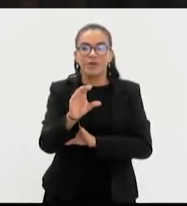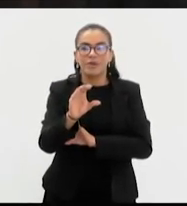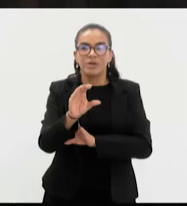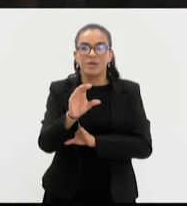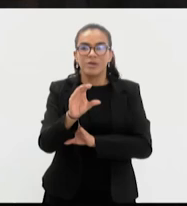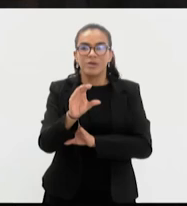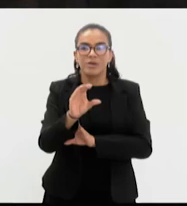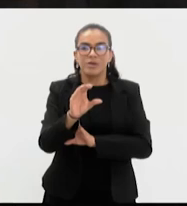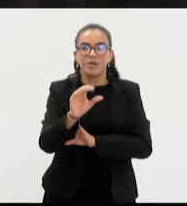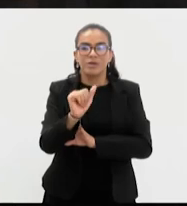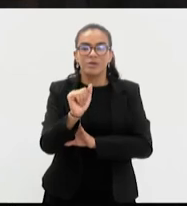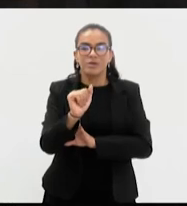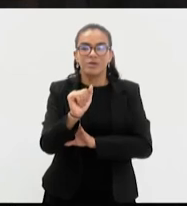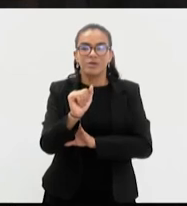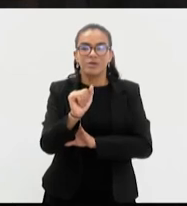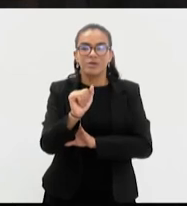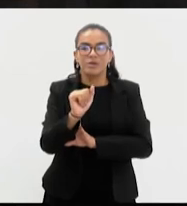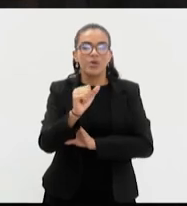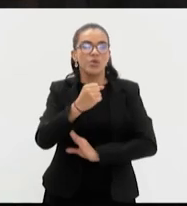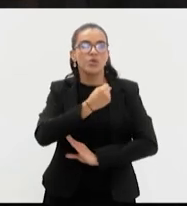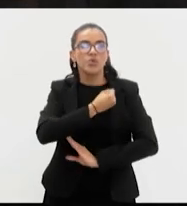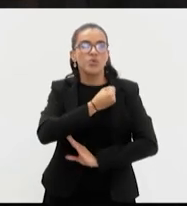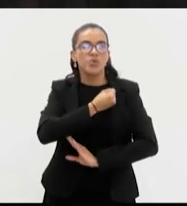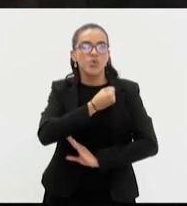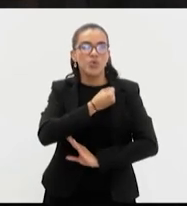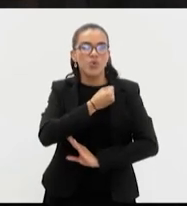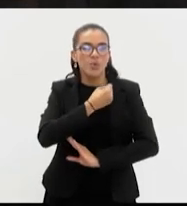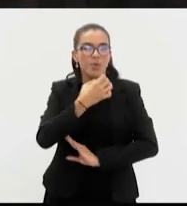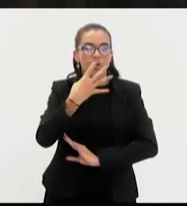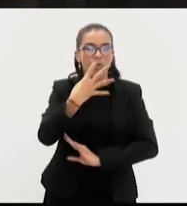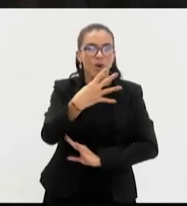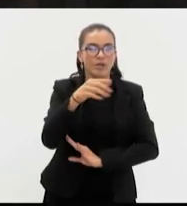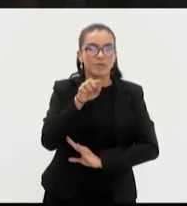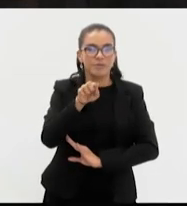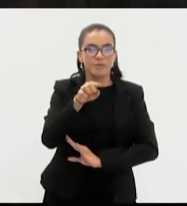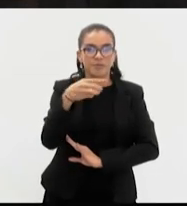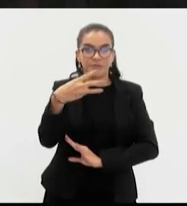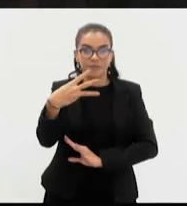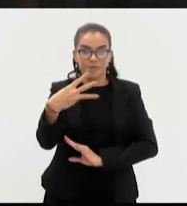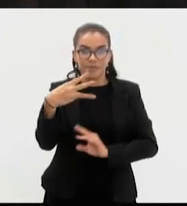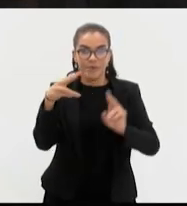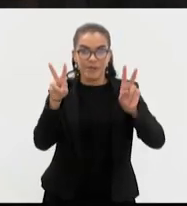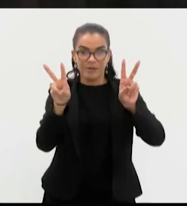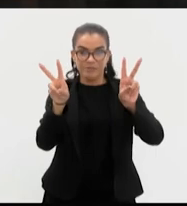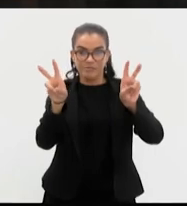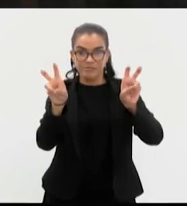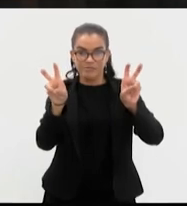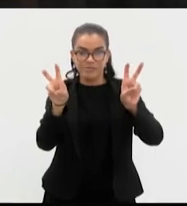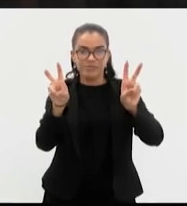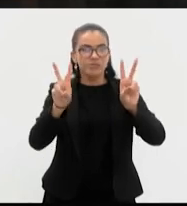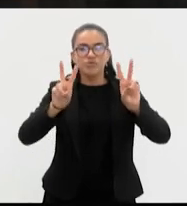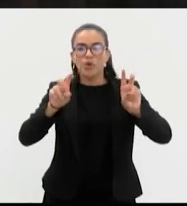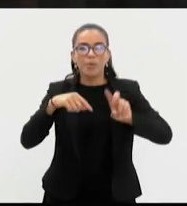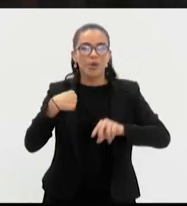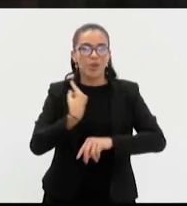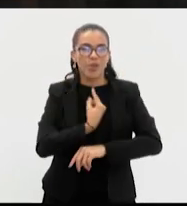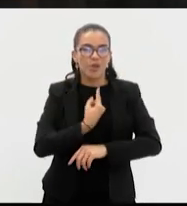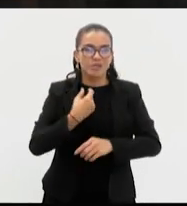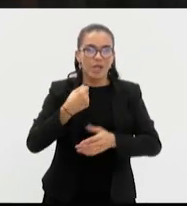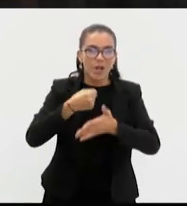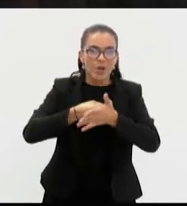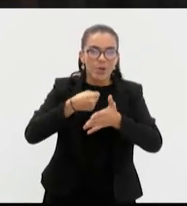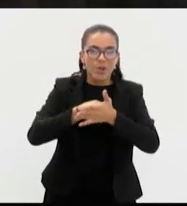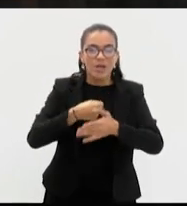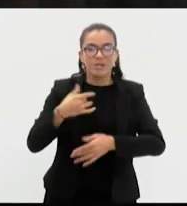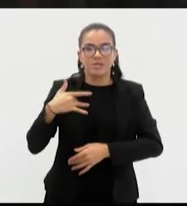assinalei no item 4.3 o tópico da nossa luta por saúde